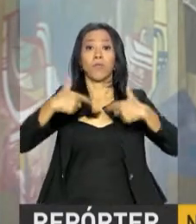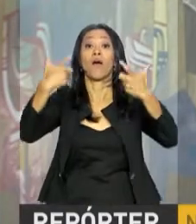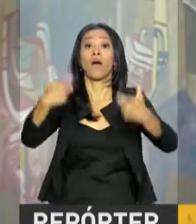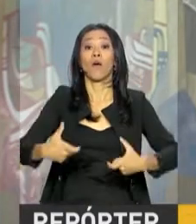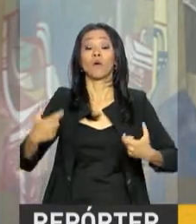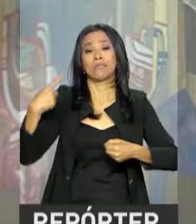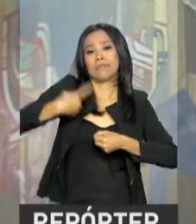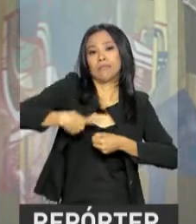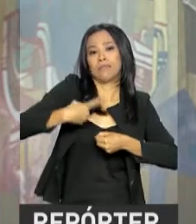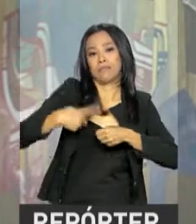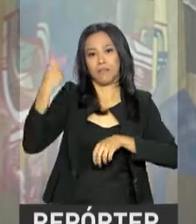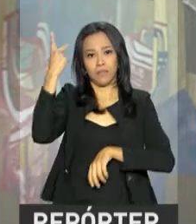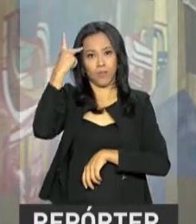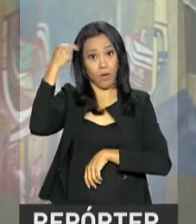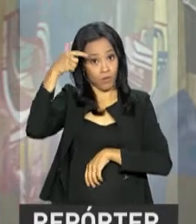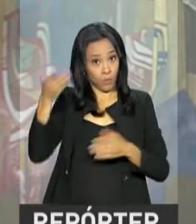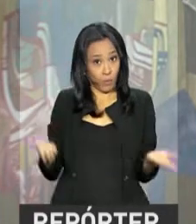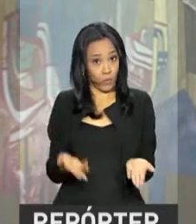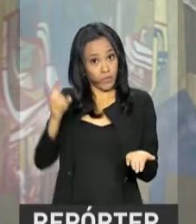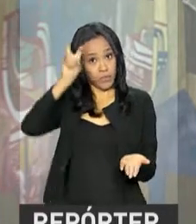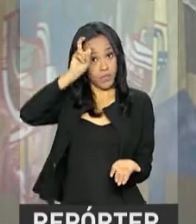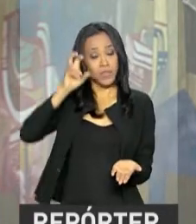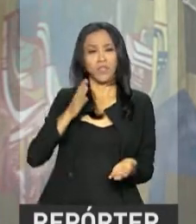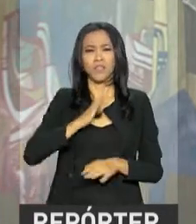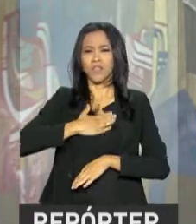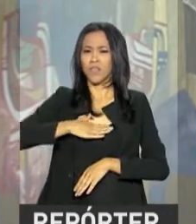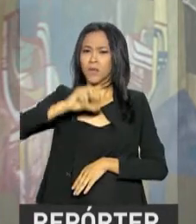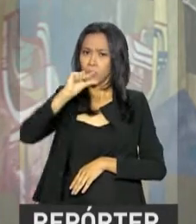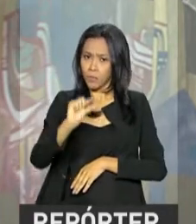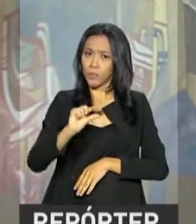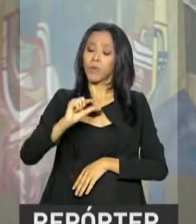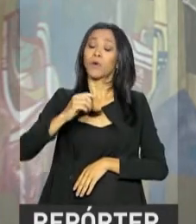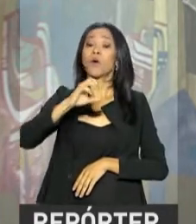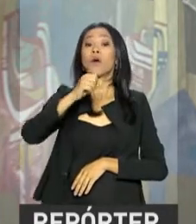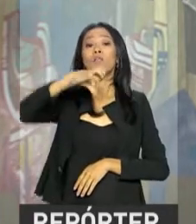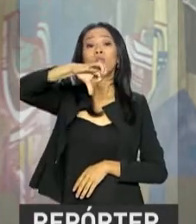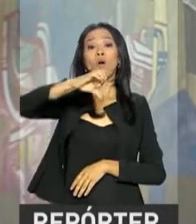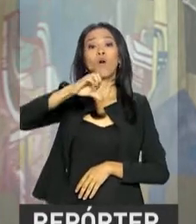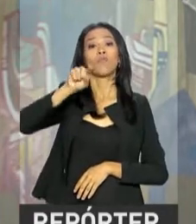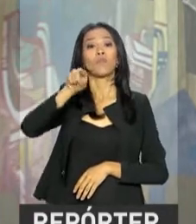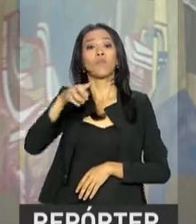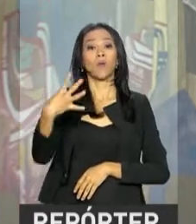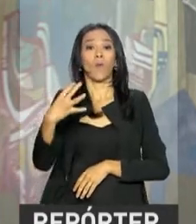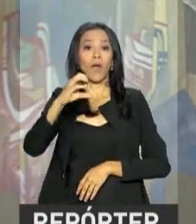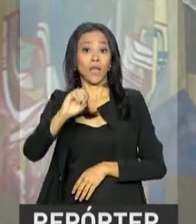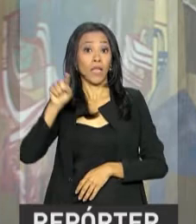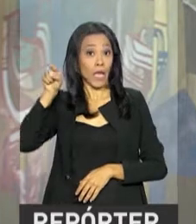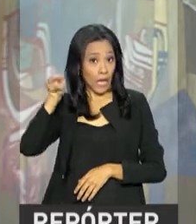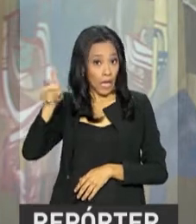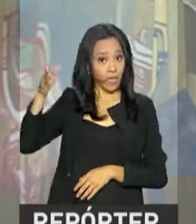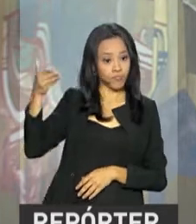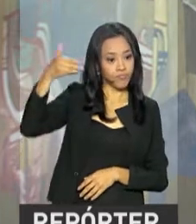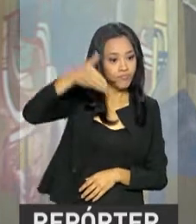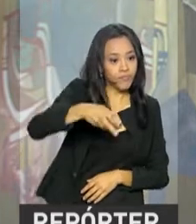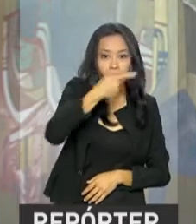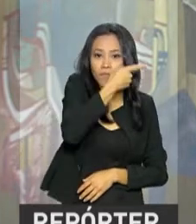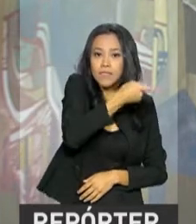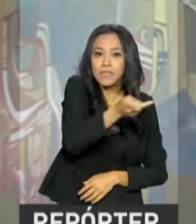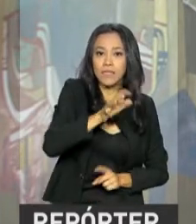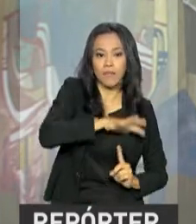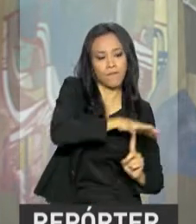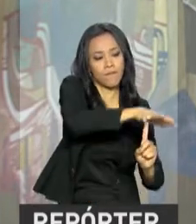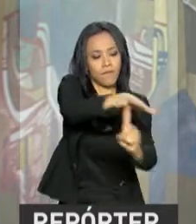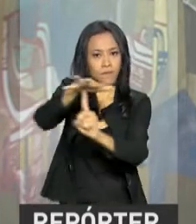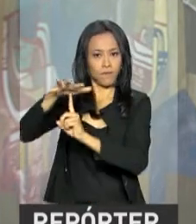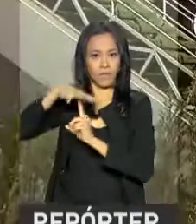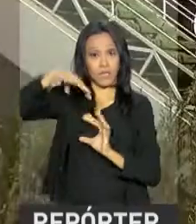paulo nesta quinta feira daqui a pouco às 9 40 da manhã ele faz uma visita à 25ª edição da feira internacional